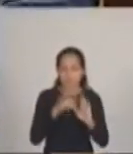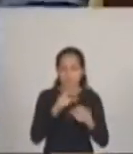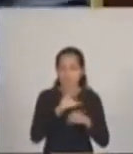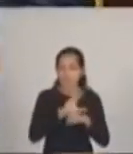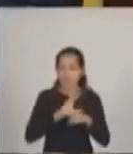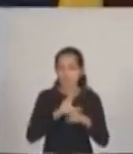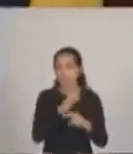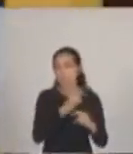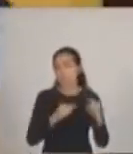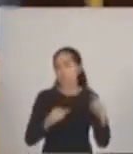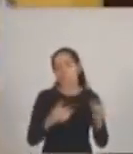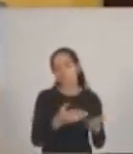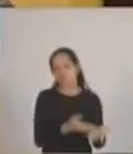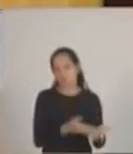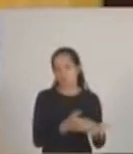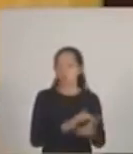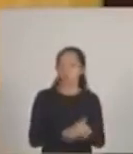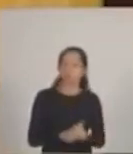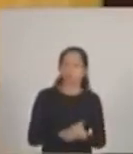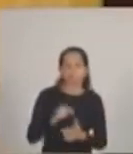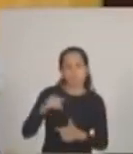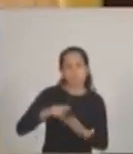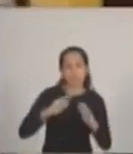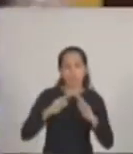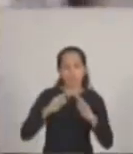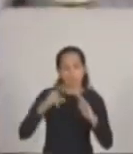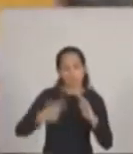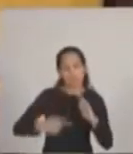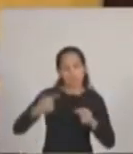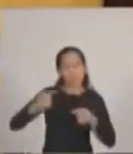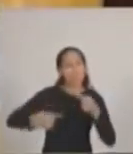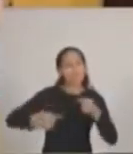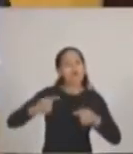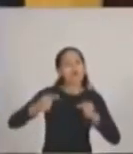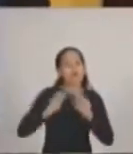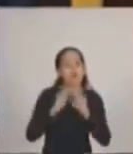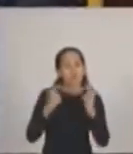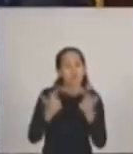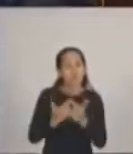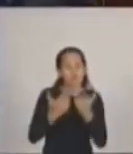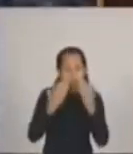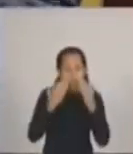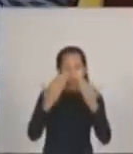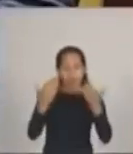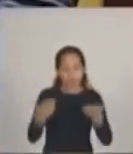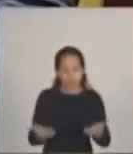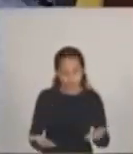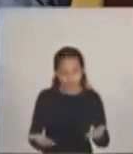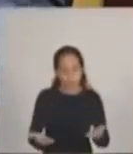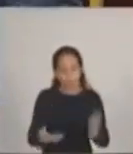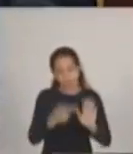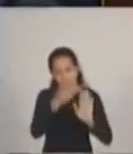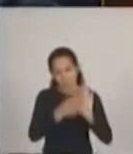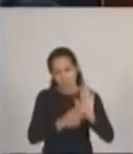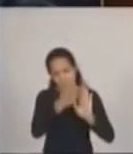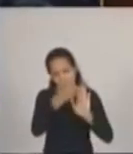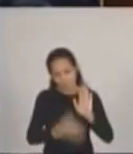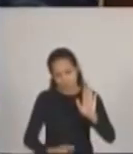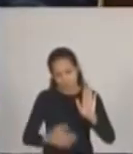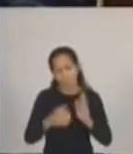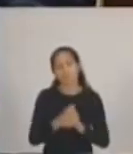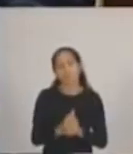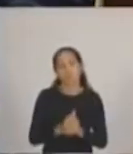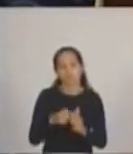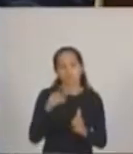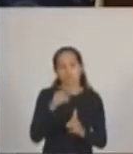Mas sensível, e essa casa, por ser uma casa política, estou apresentando no mérito. E no mérito, eu declaro pela